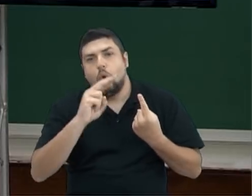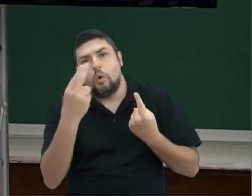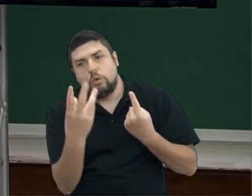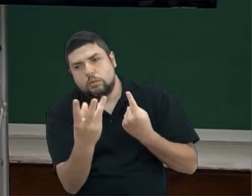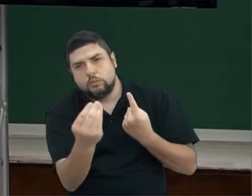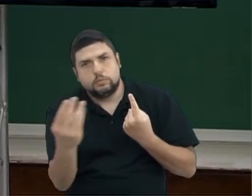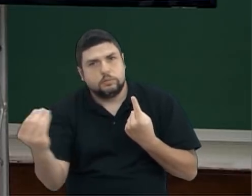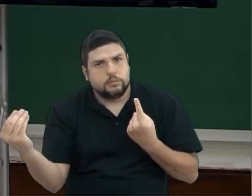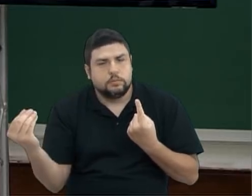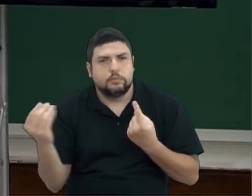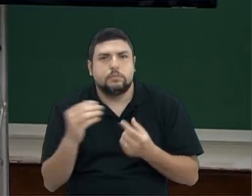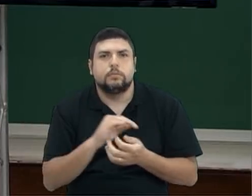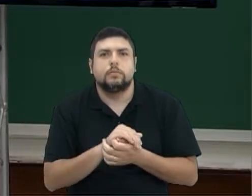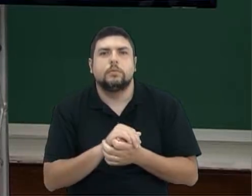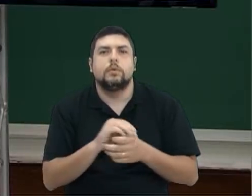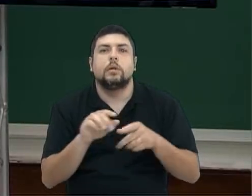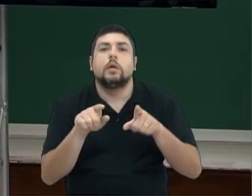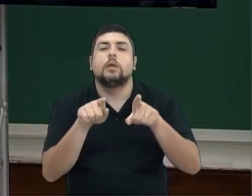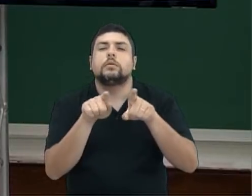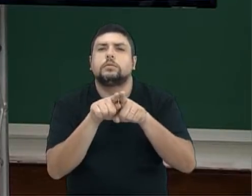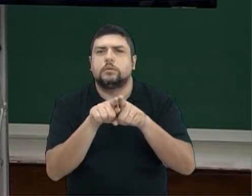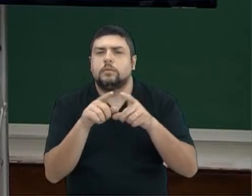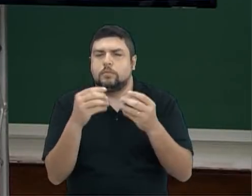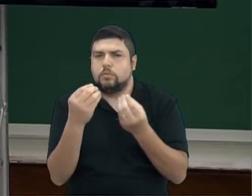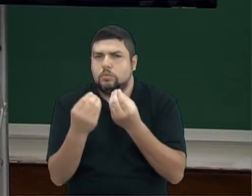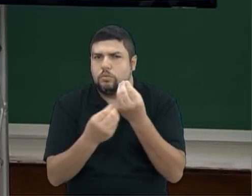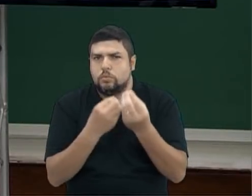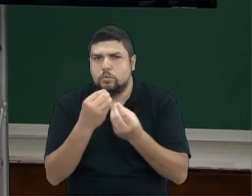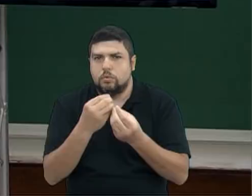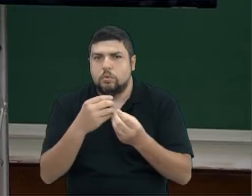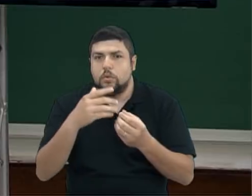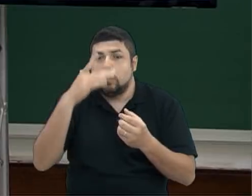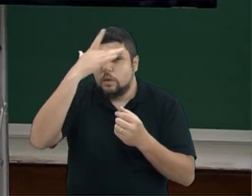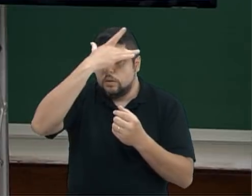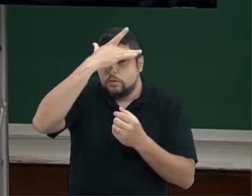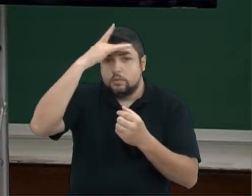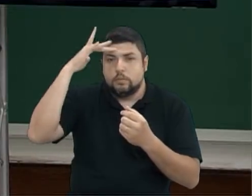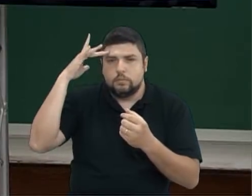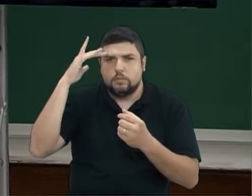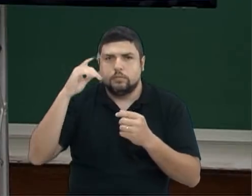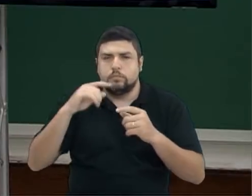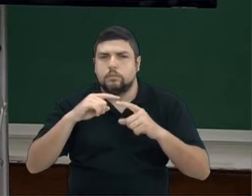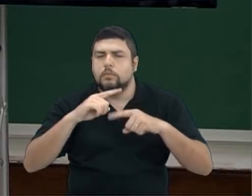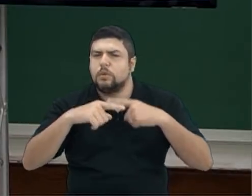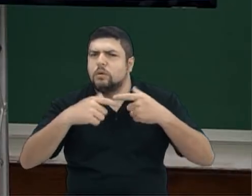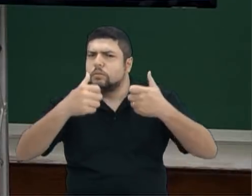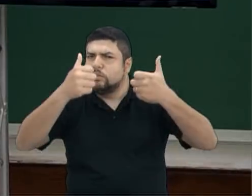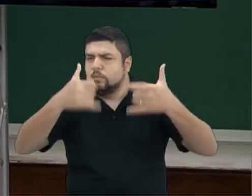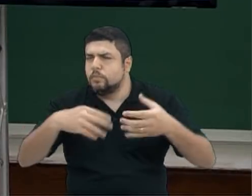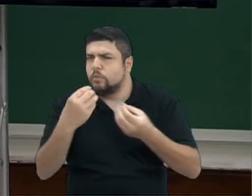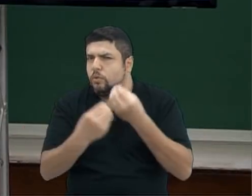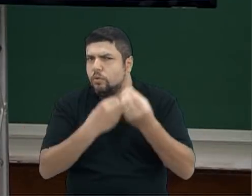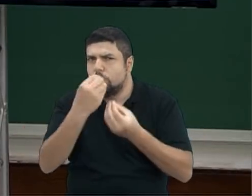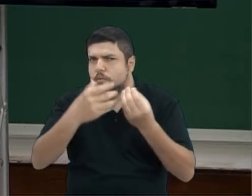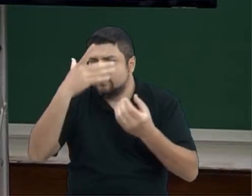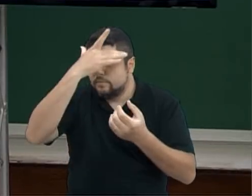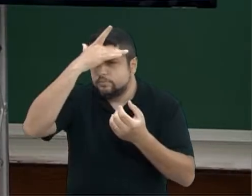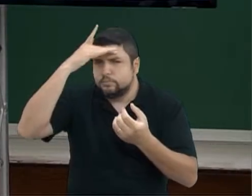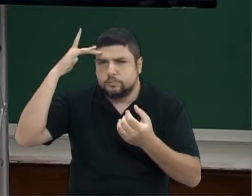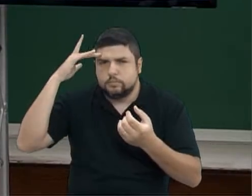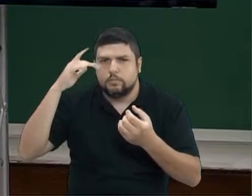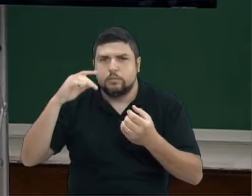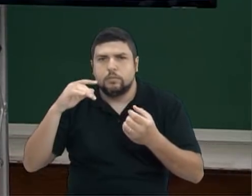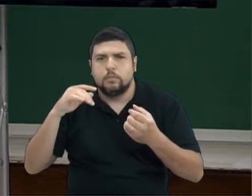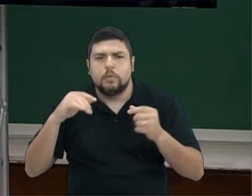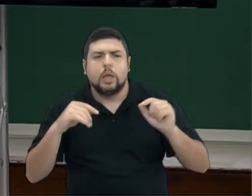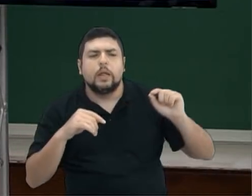como a gente vai observar aqui, em questão de pessoa. Nós já vamos descobrir o que é essa questão de pessoa, mas quem está